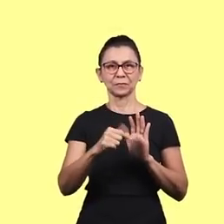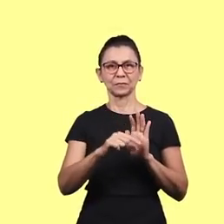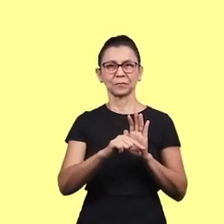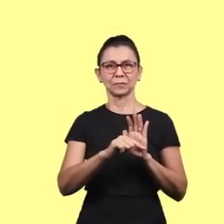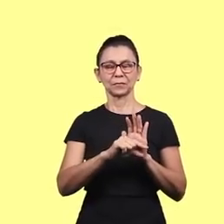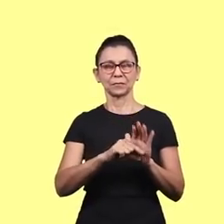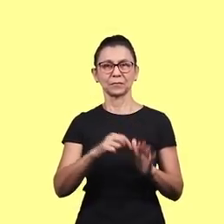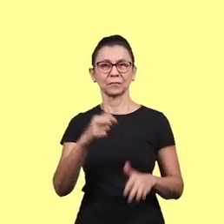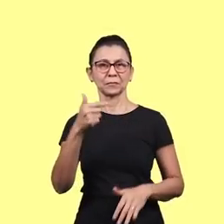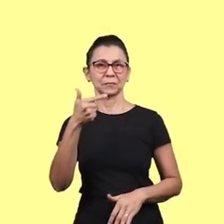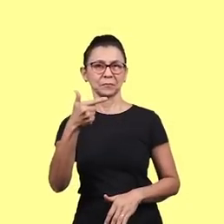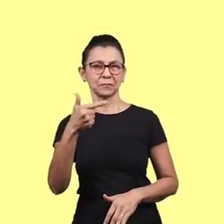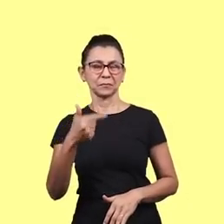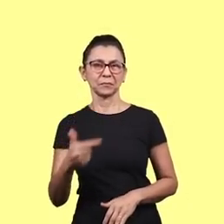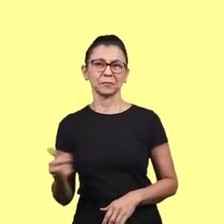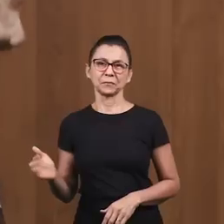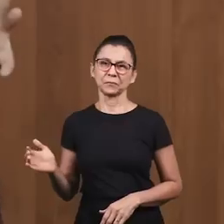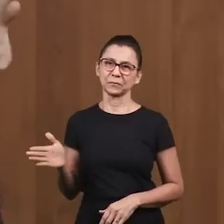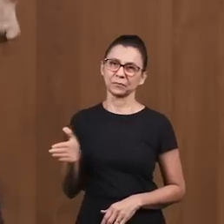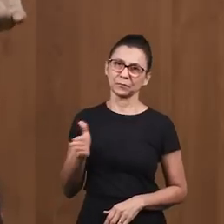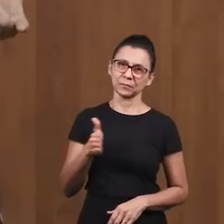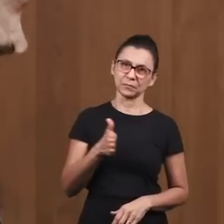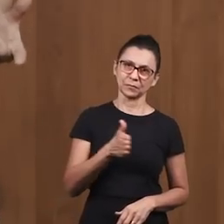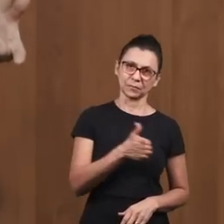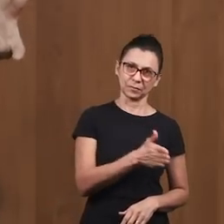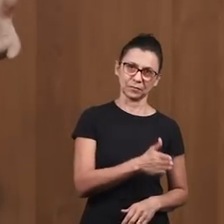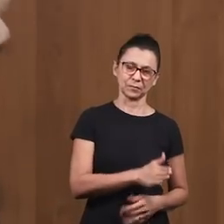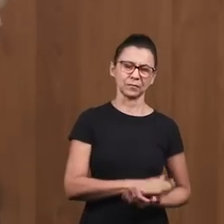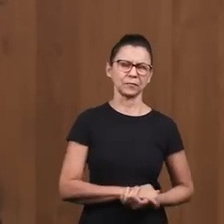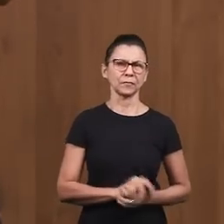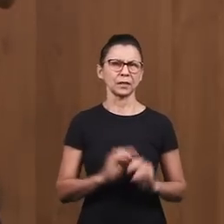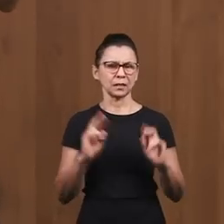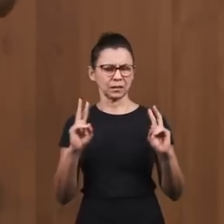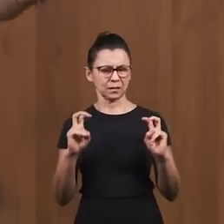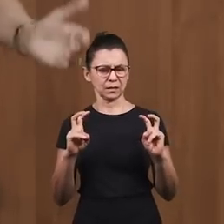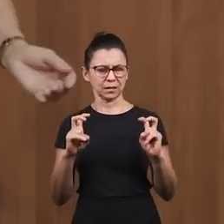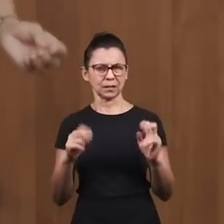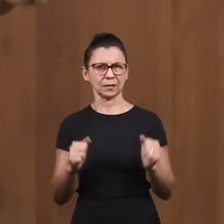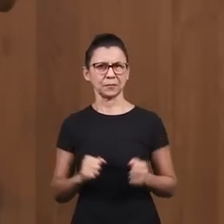12, 2a. Para falarmos desse assunto,